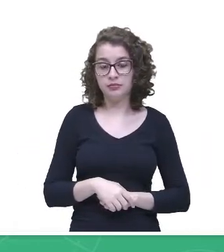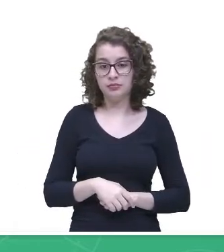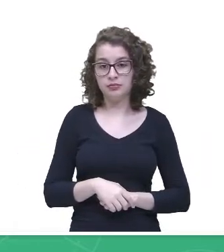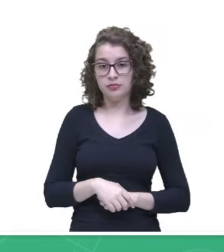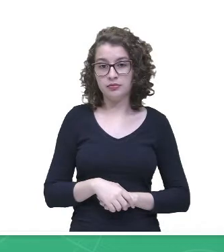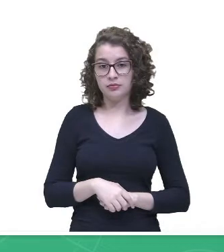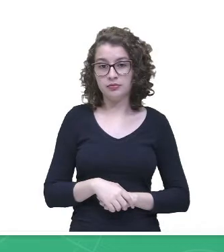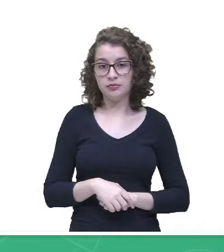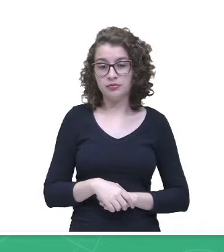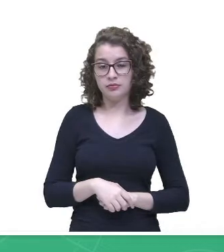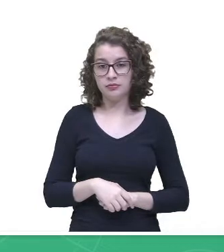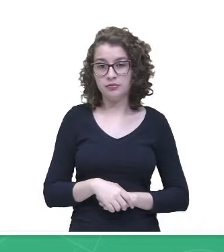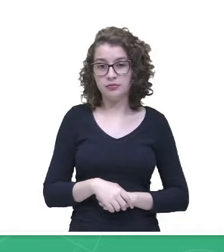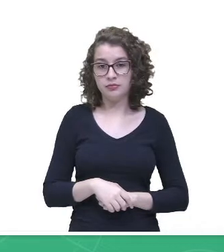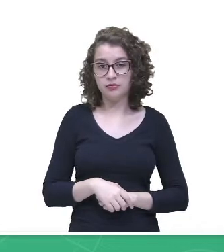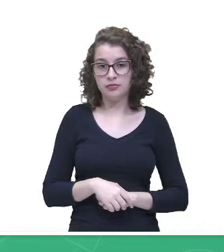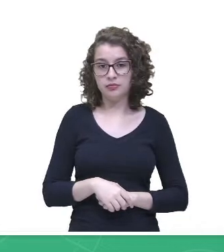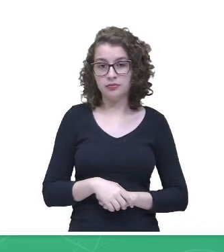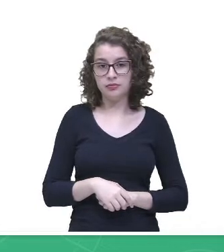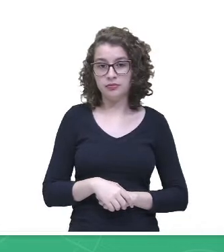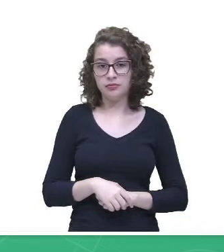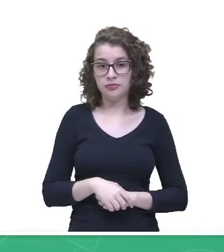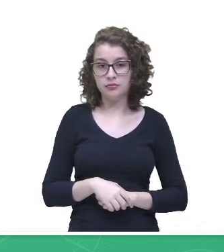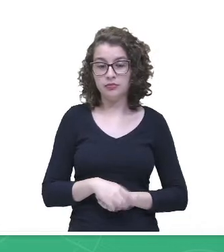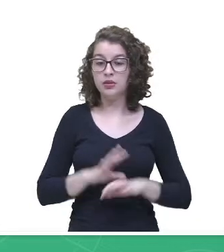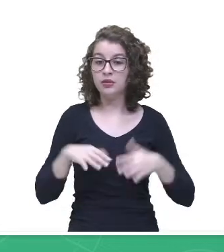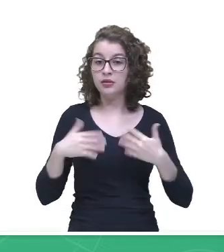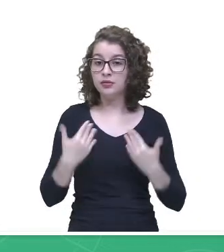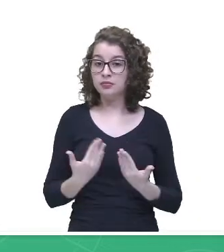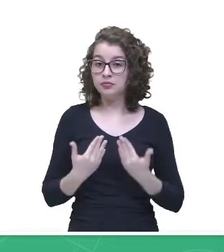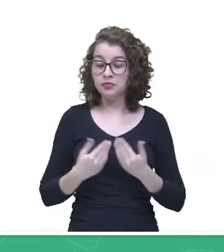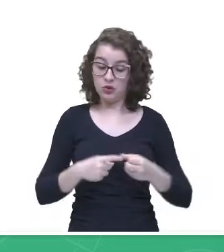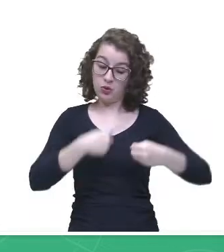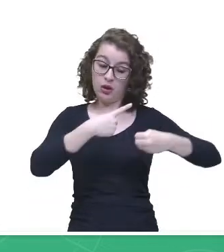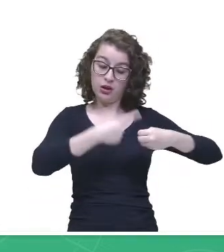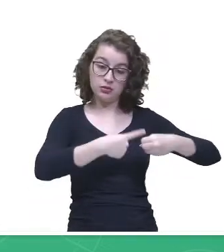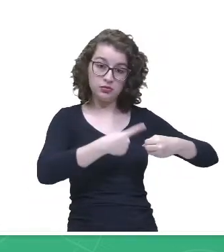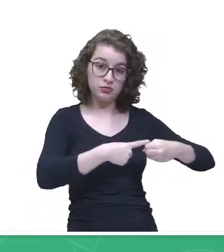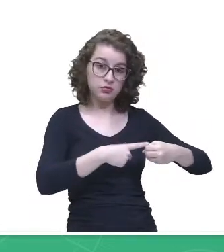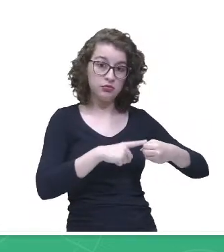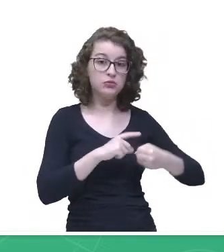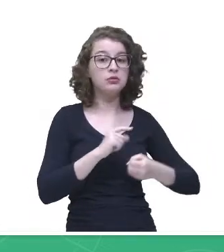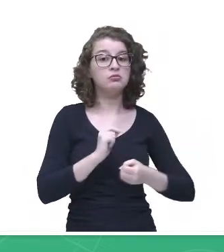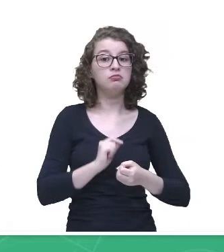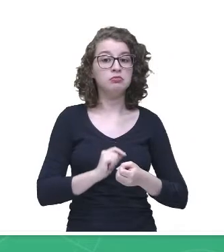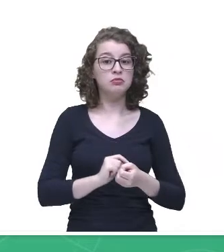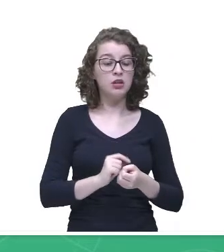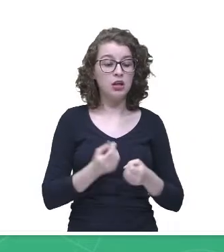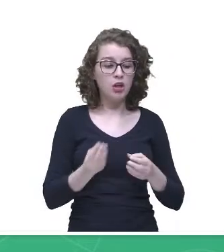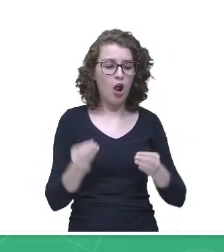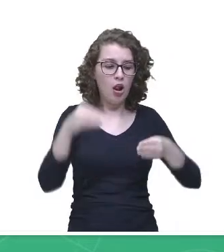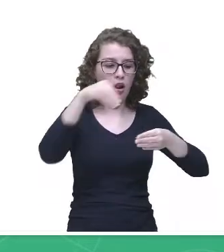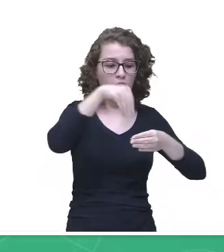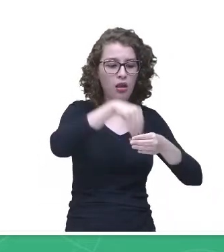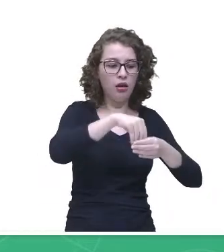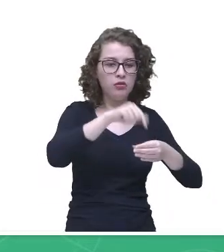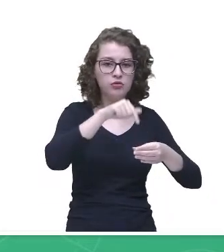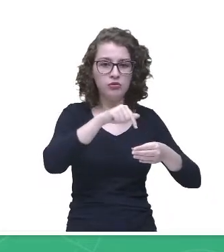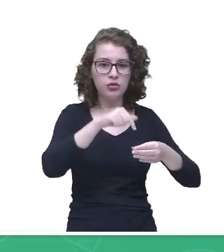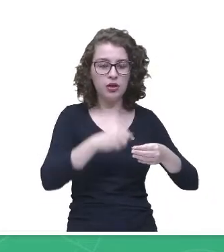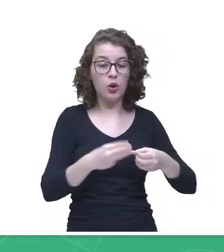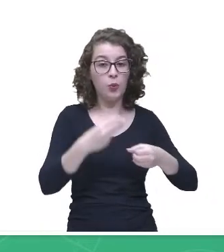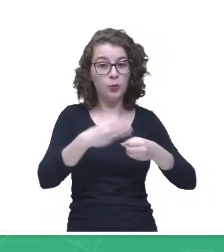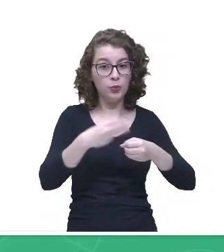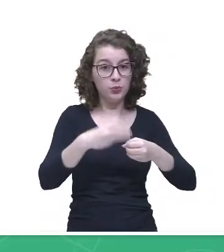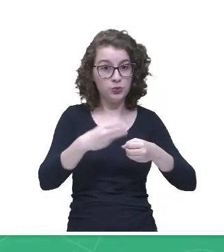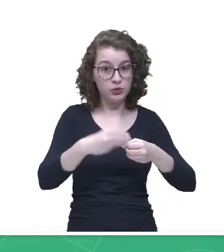Negra, tá? Então, a gente pode dizer que uma cidade, ela é a sede do município, Tem ali